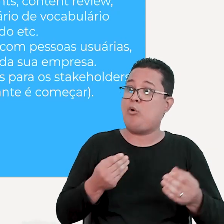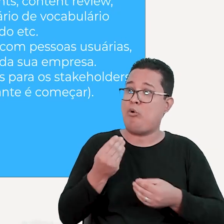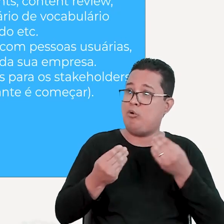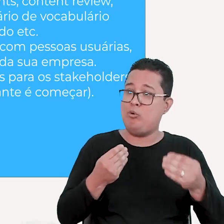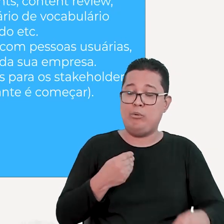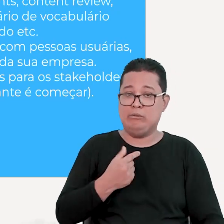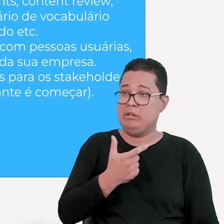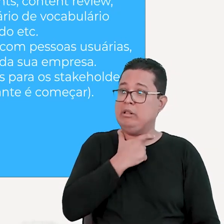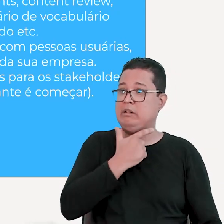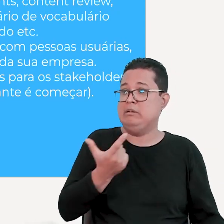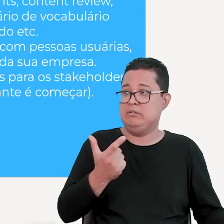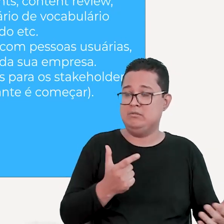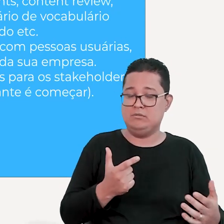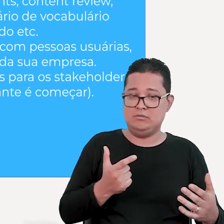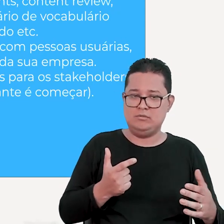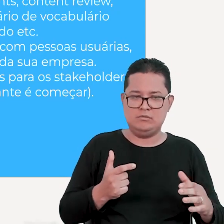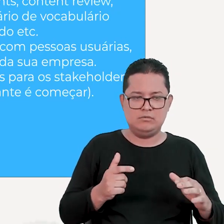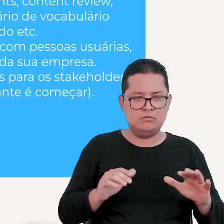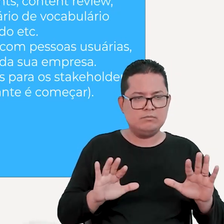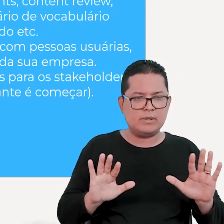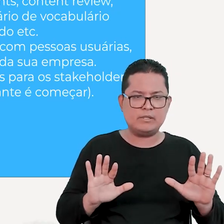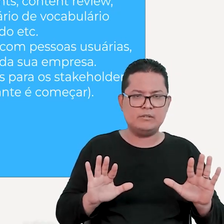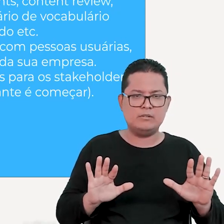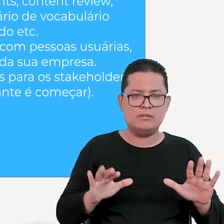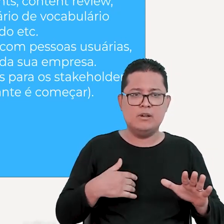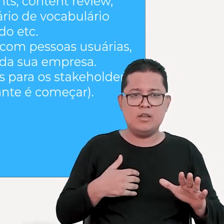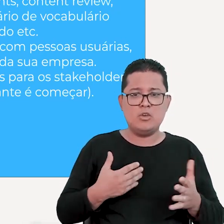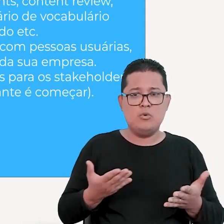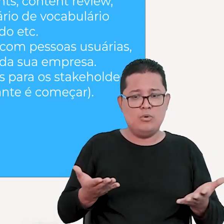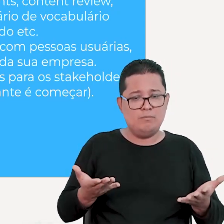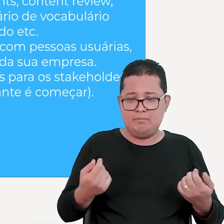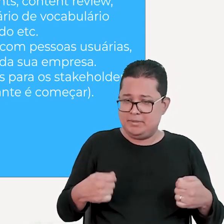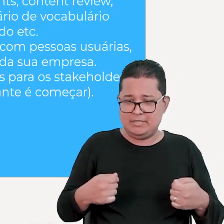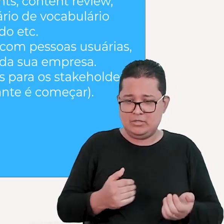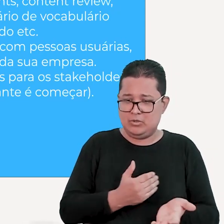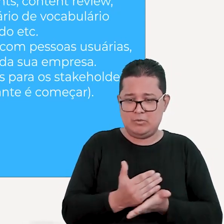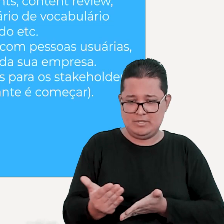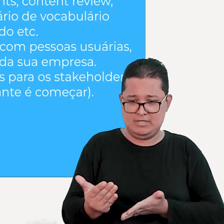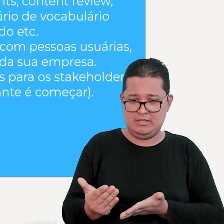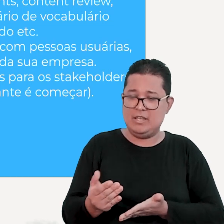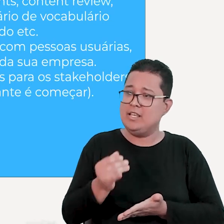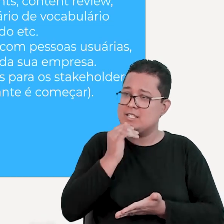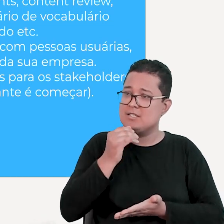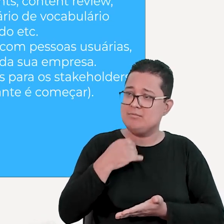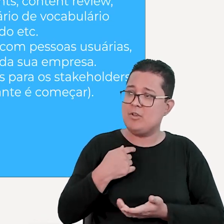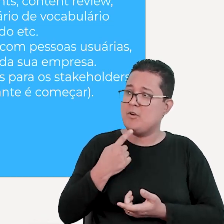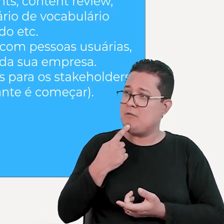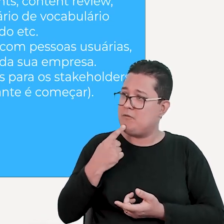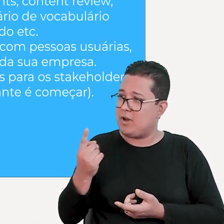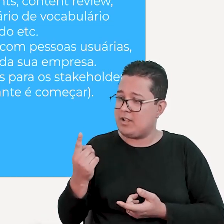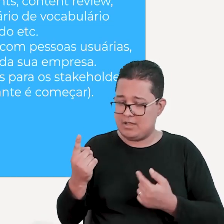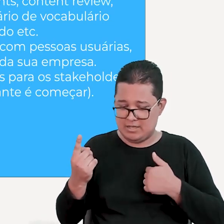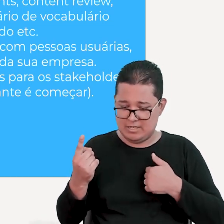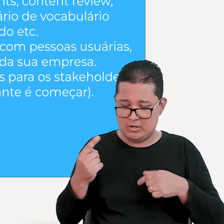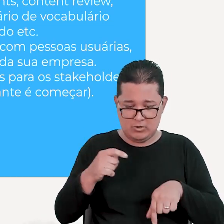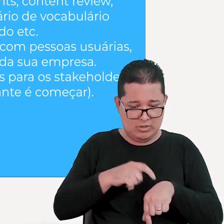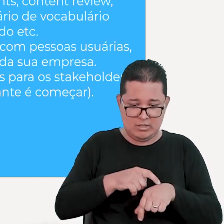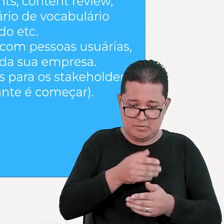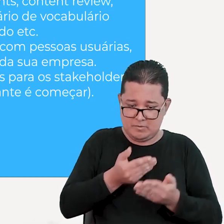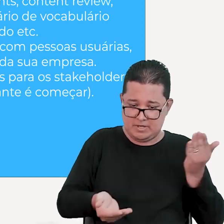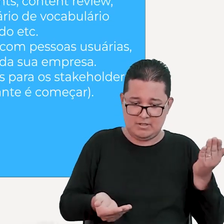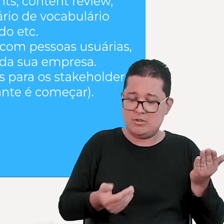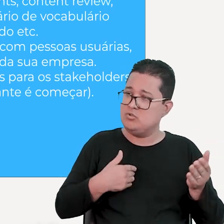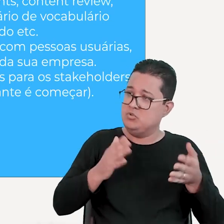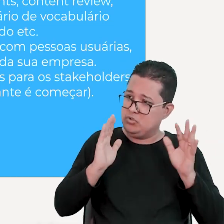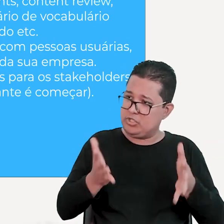falei, se eu não começar agora, eu nunca vou colocar em prática o que o mundo, que a comunidade de UX Writing diz